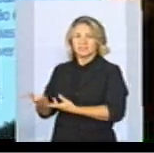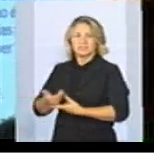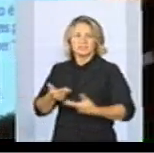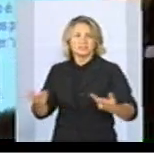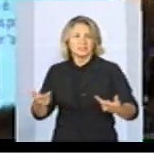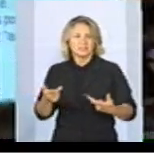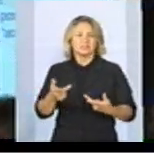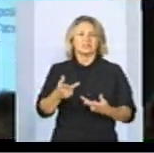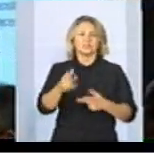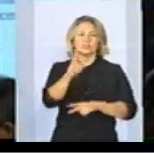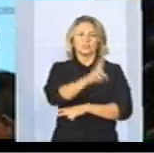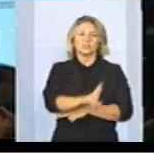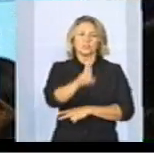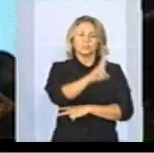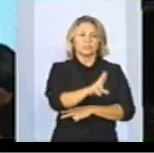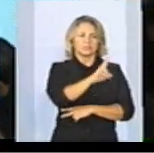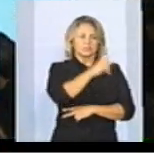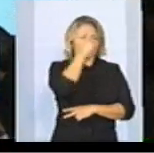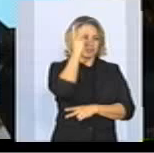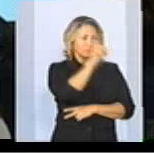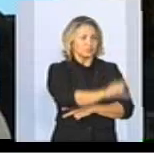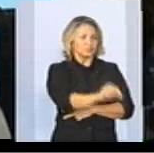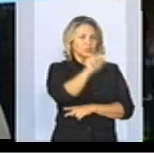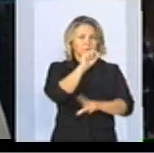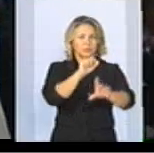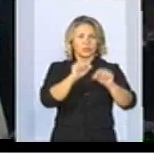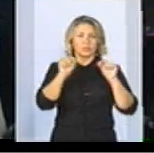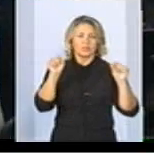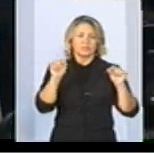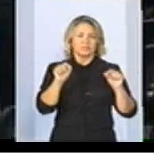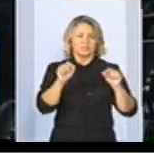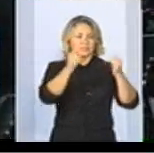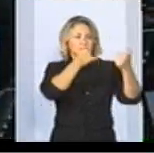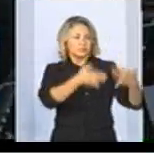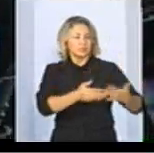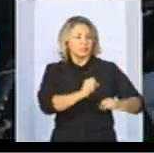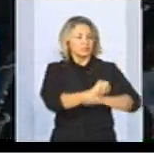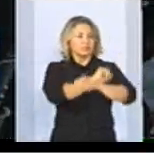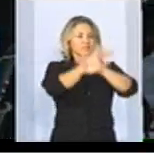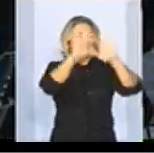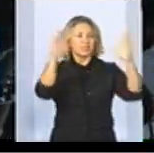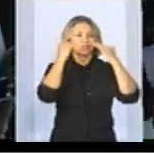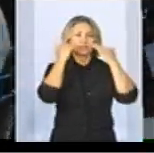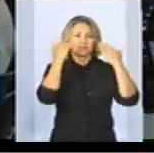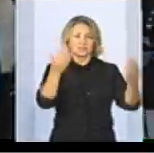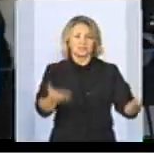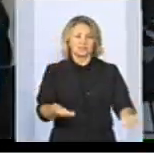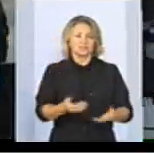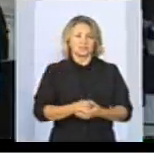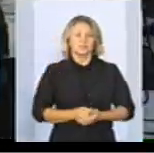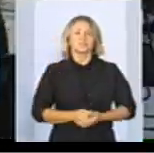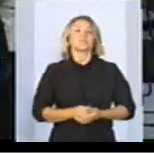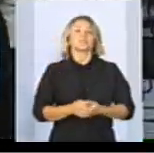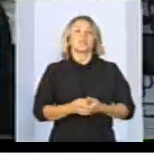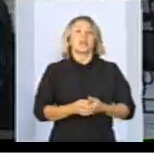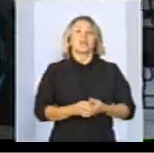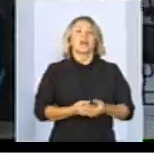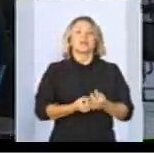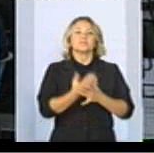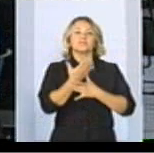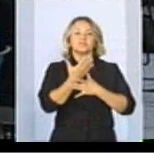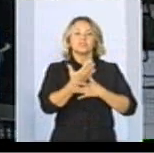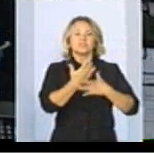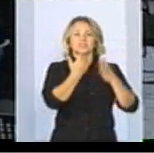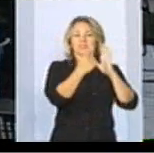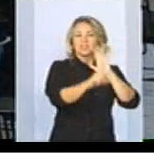preferências do consumidor, como Veridiana já colocou mais claramente na apresentação dela. A audiência é sujeita à lei de